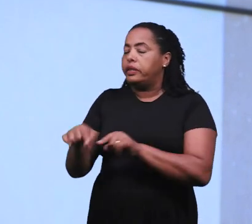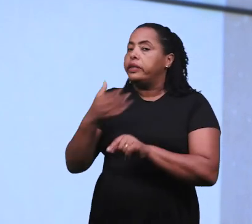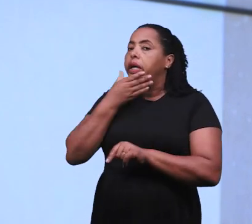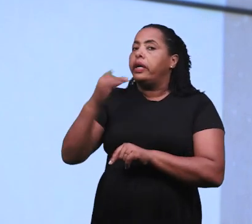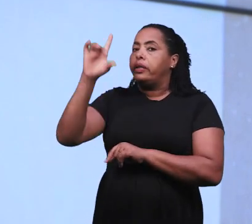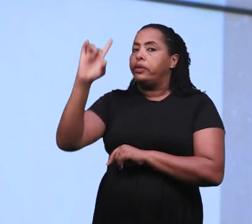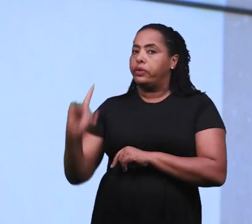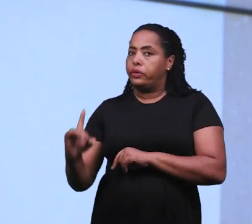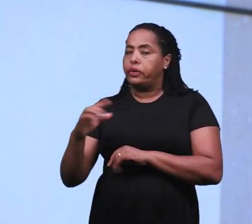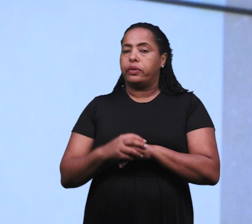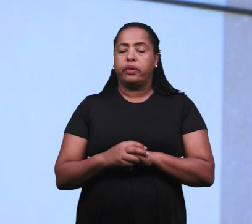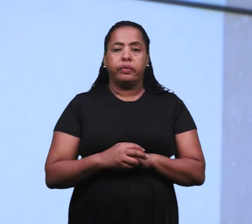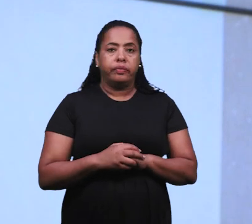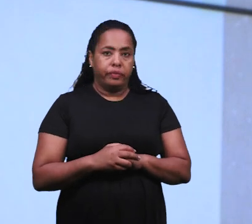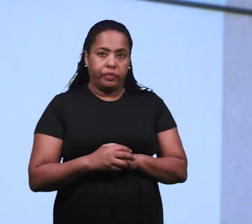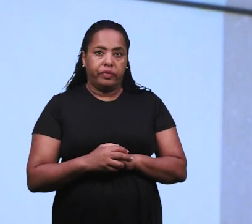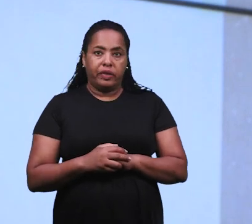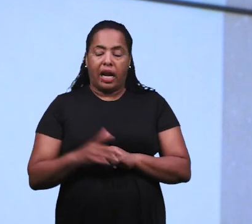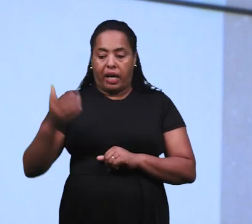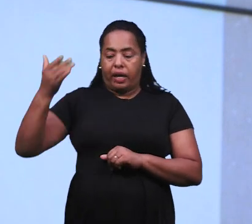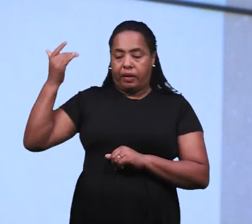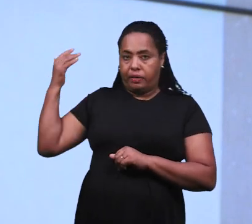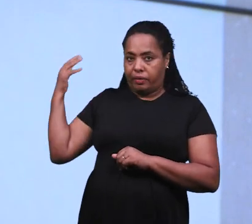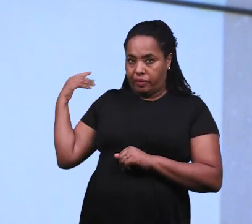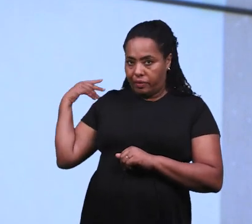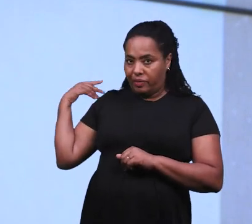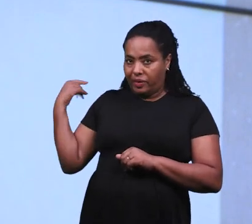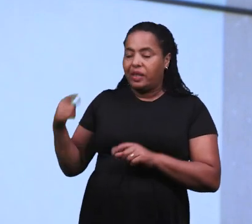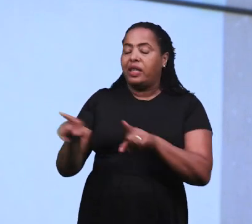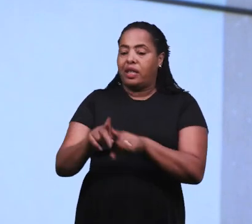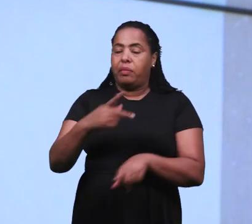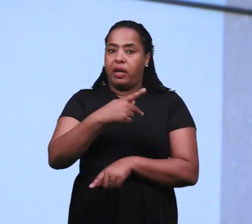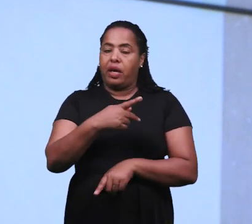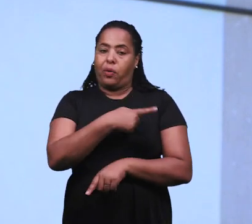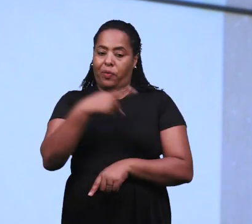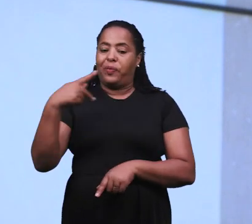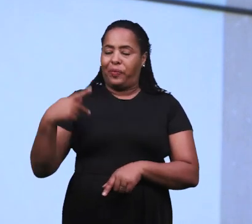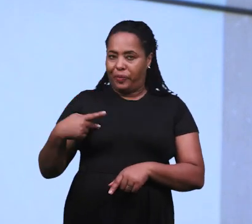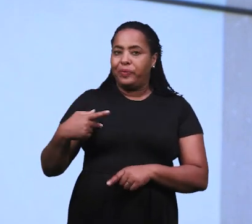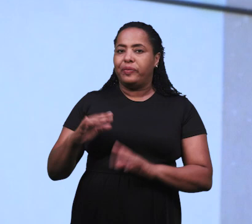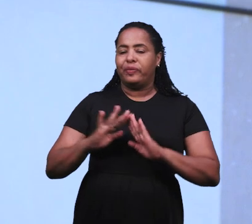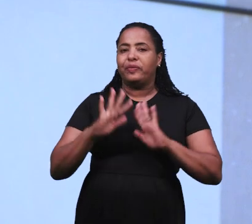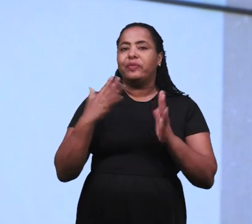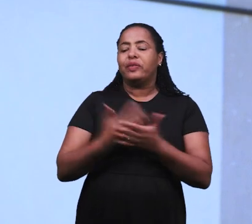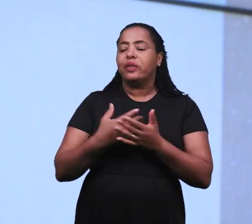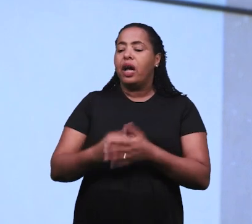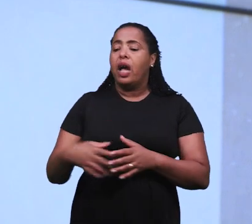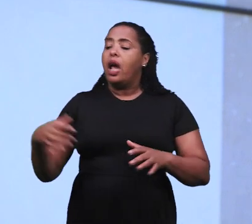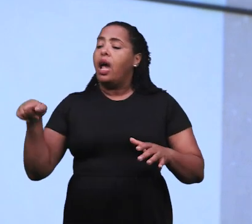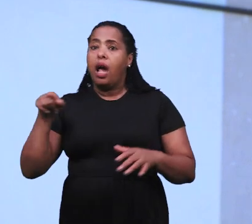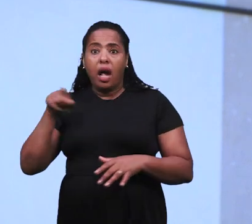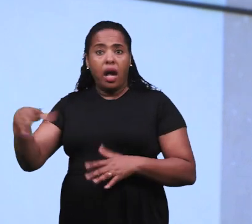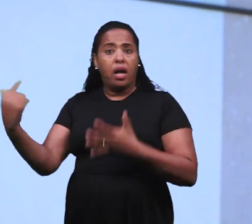diretor, que naquela ocasião era também o pastor da escola, Uhum. e ele me fez uma pergunta